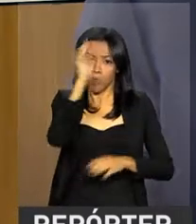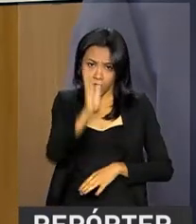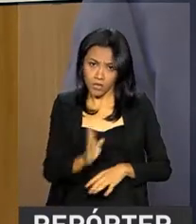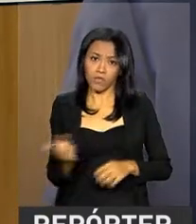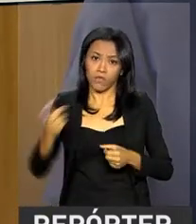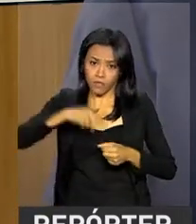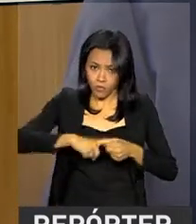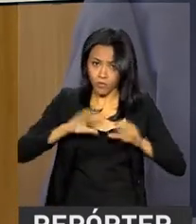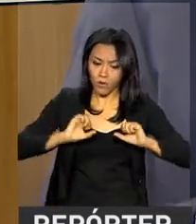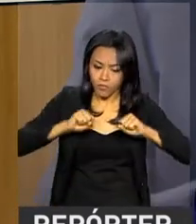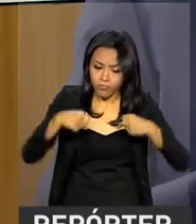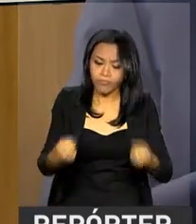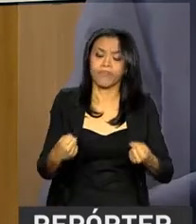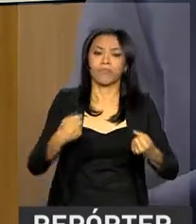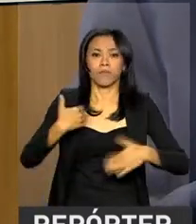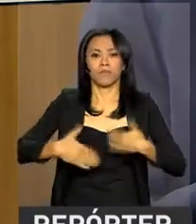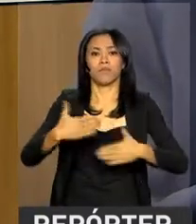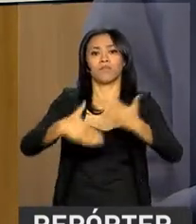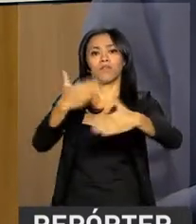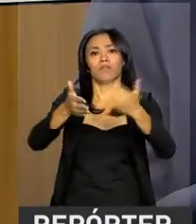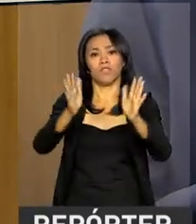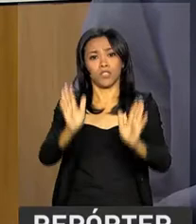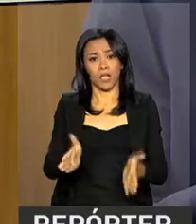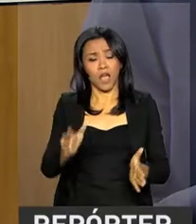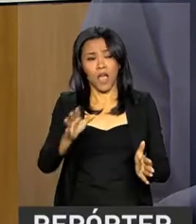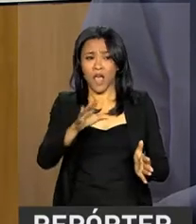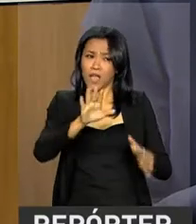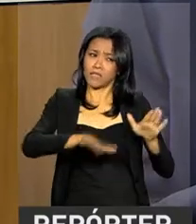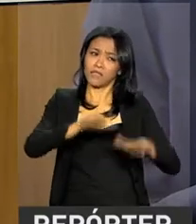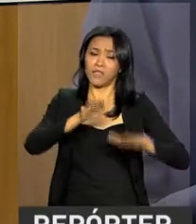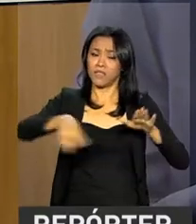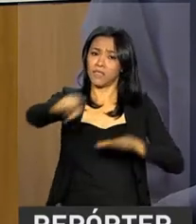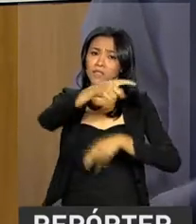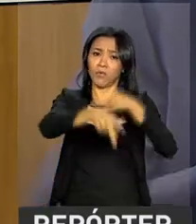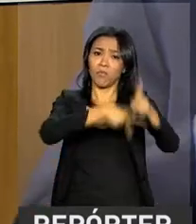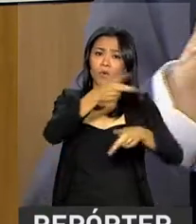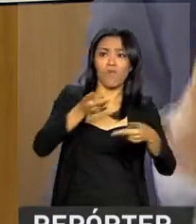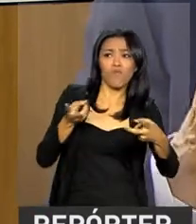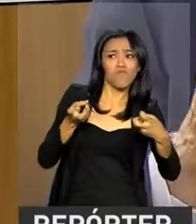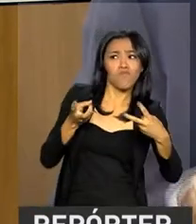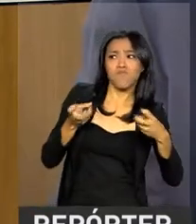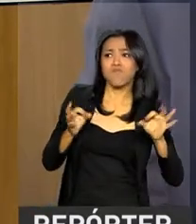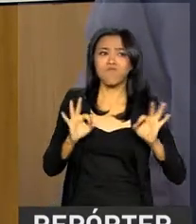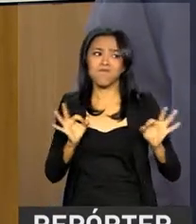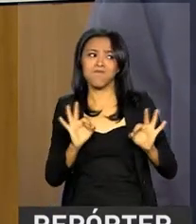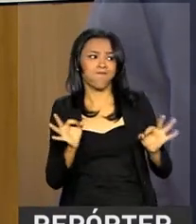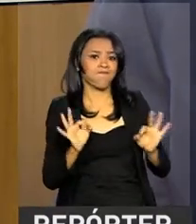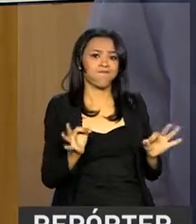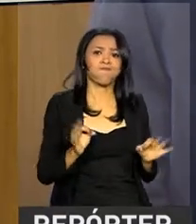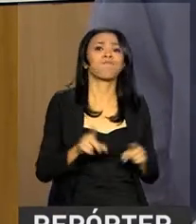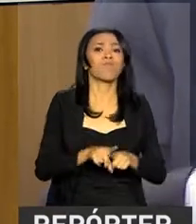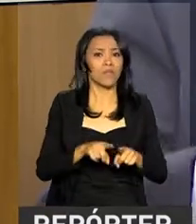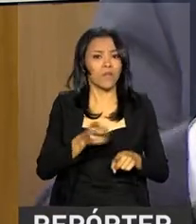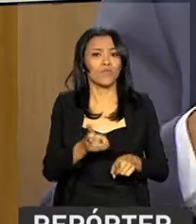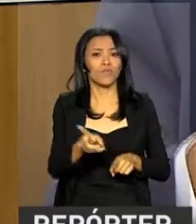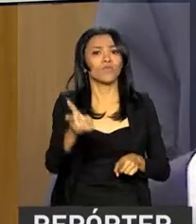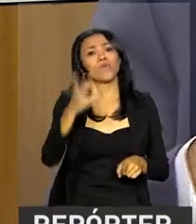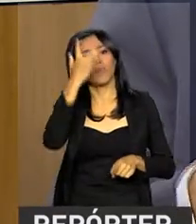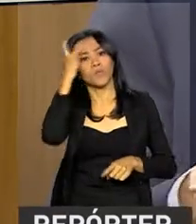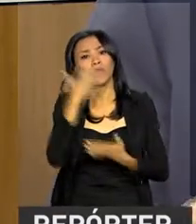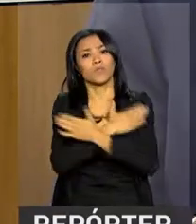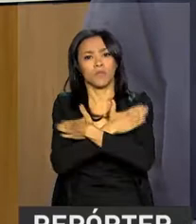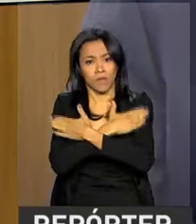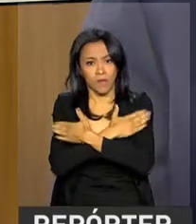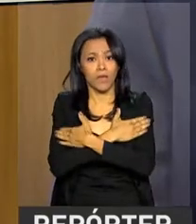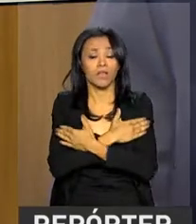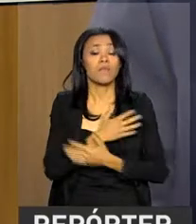crescendo. Às vezes a população ainda não nota isso porque tem ainda um grande número de desempregados, mas estão